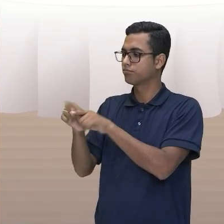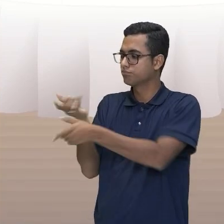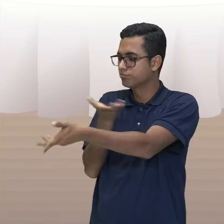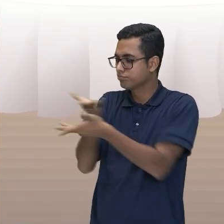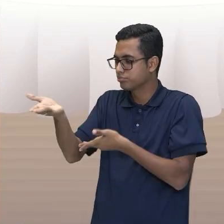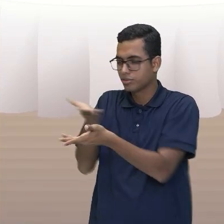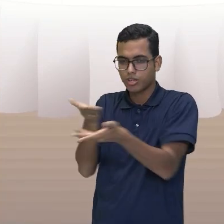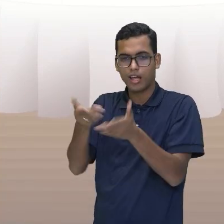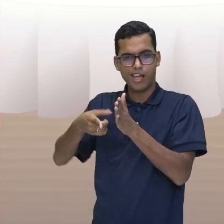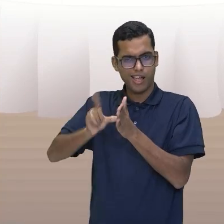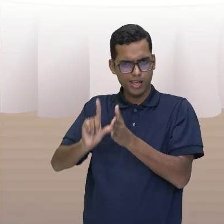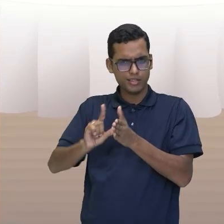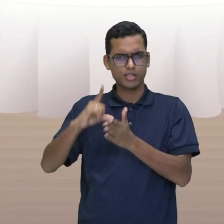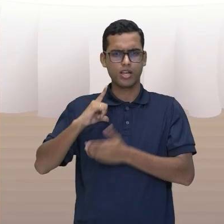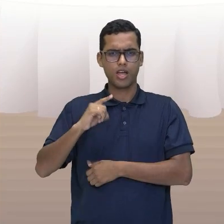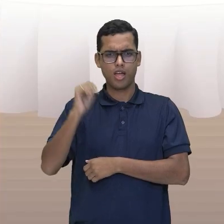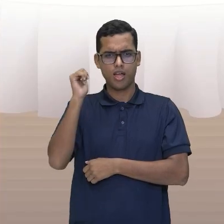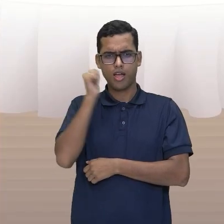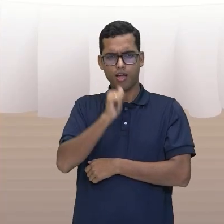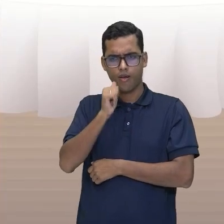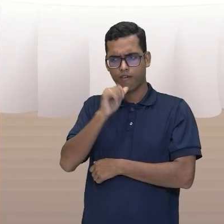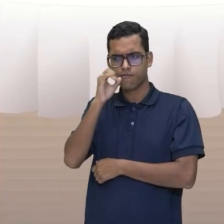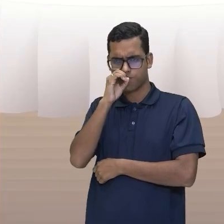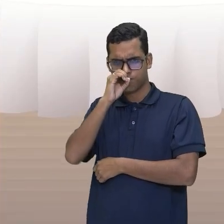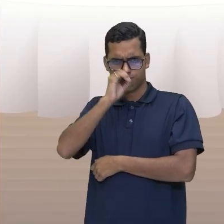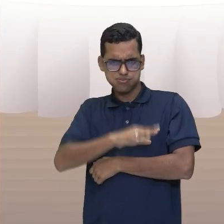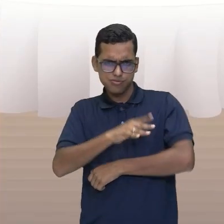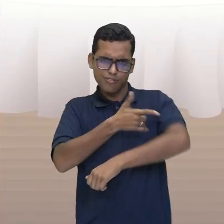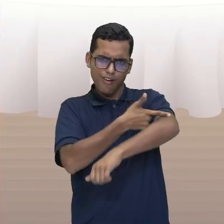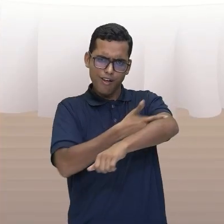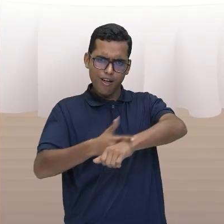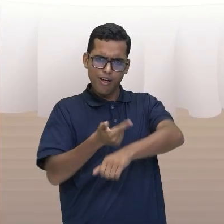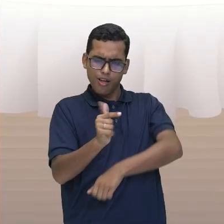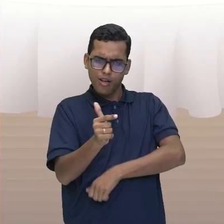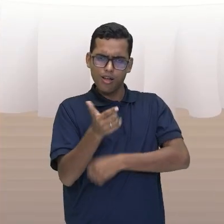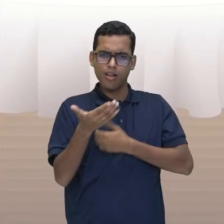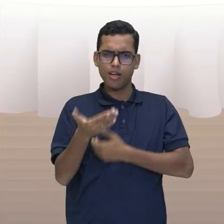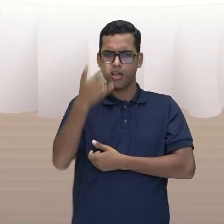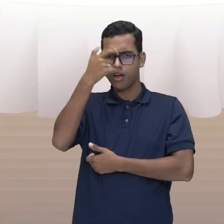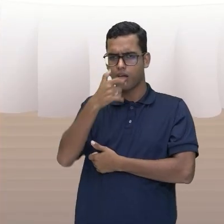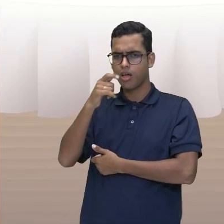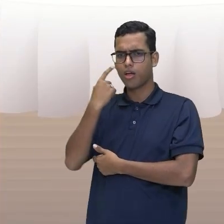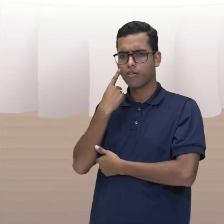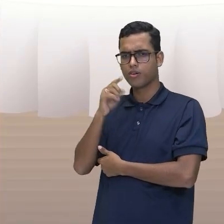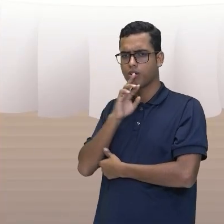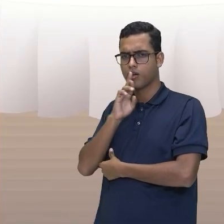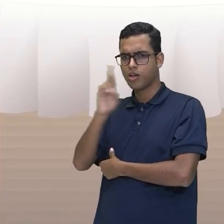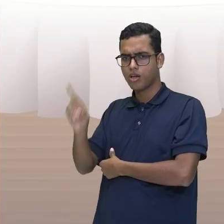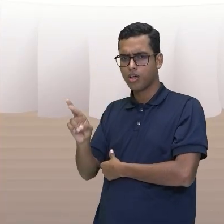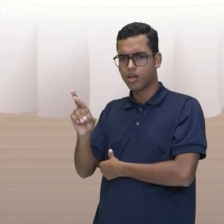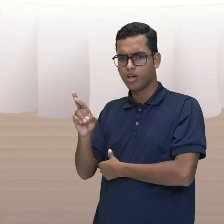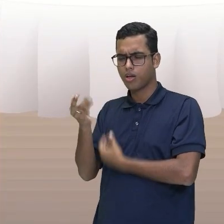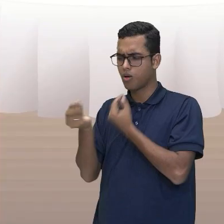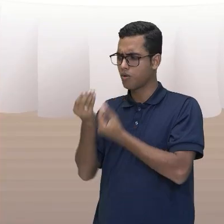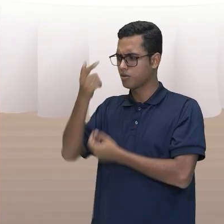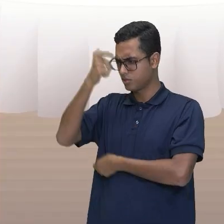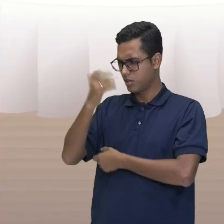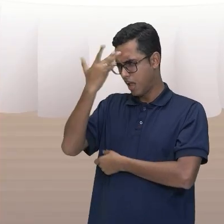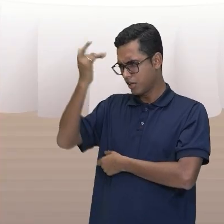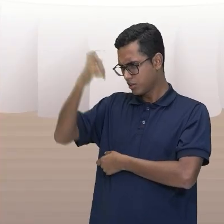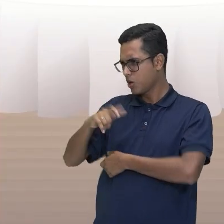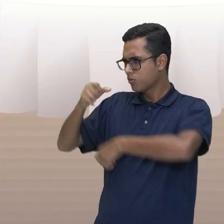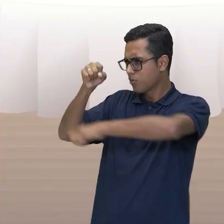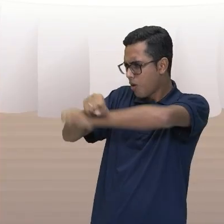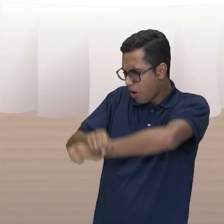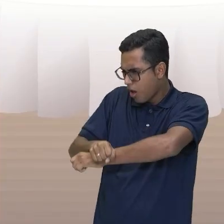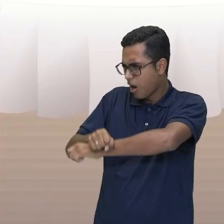e o que eu falei? Encerrei minha fala dizendo, vocês acham que eu sou escravo de vocês? Elas começaram a me chamar a atenção errado, fizeram o